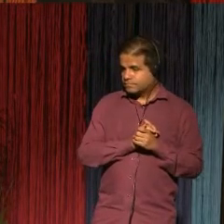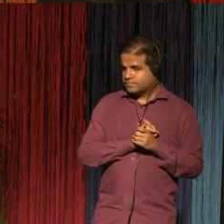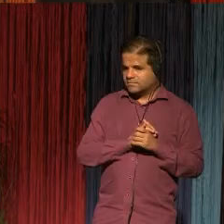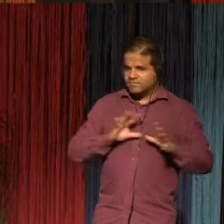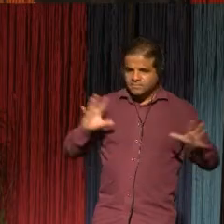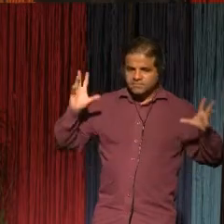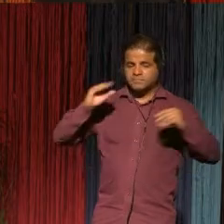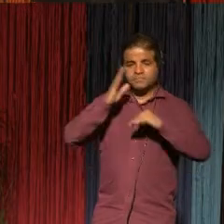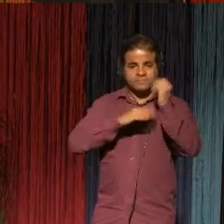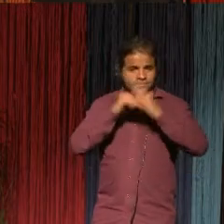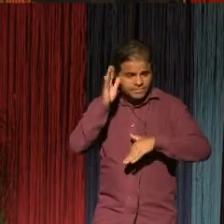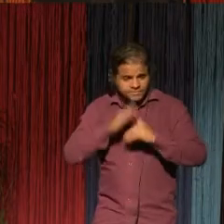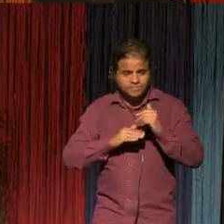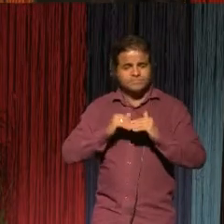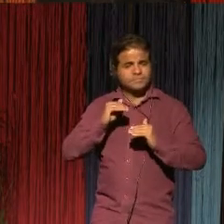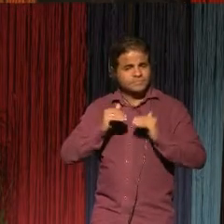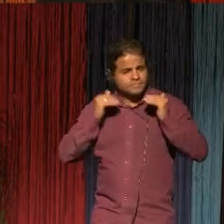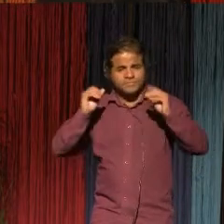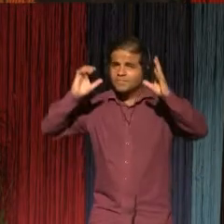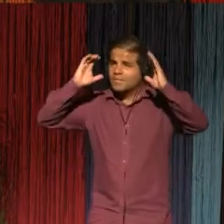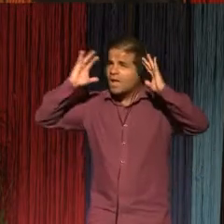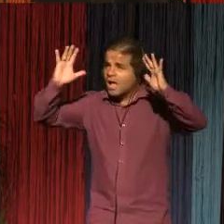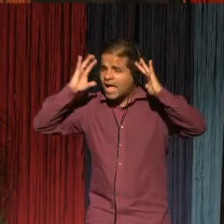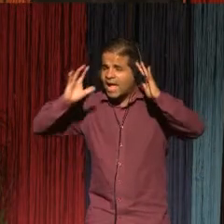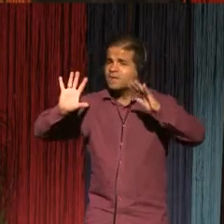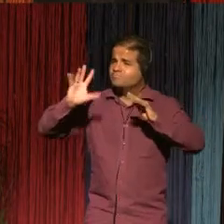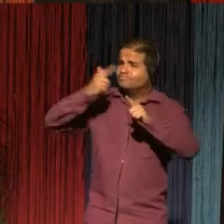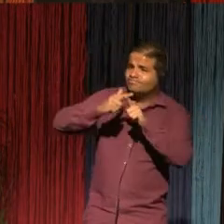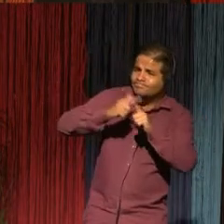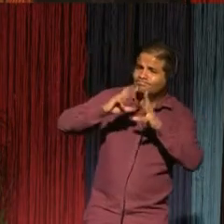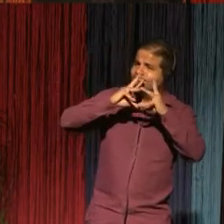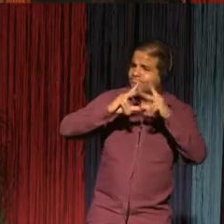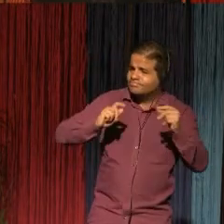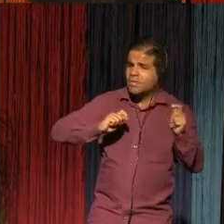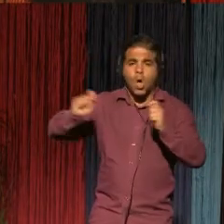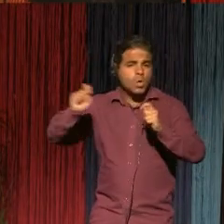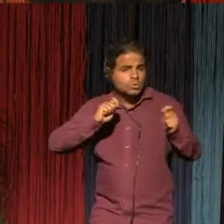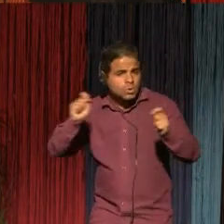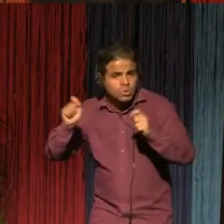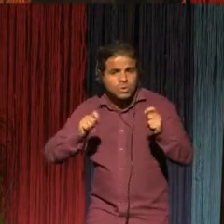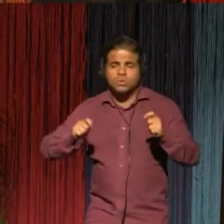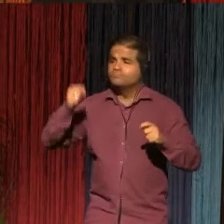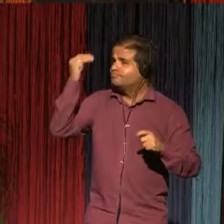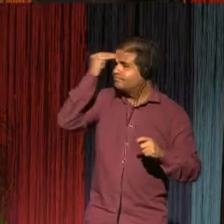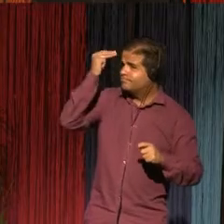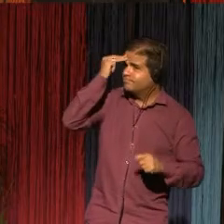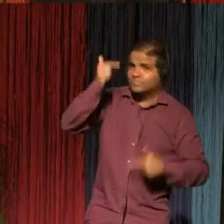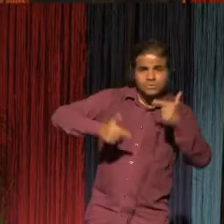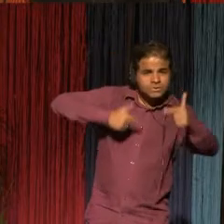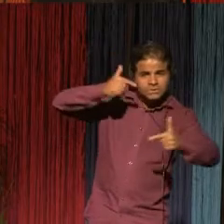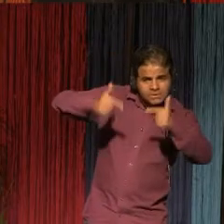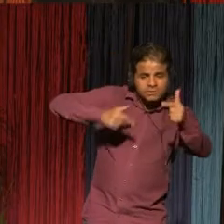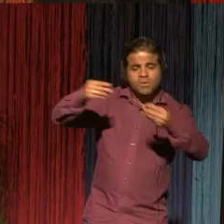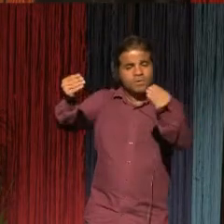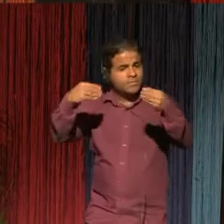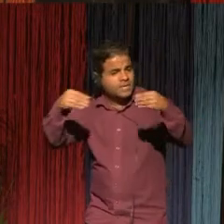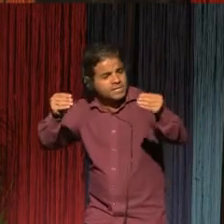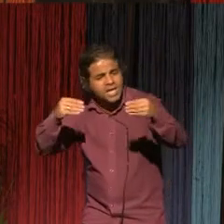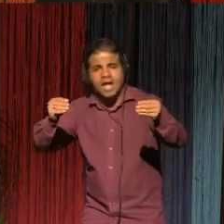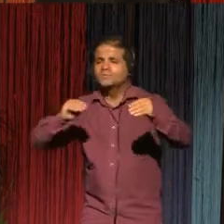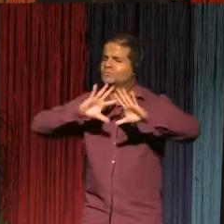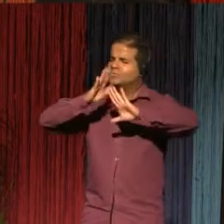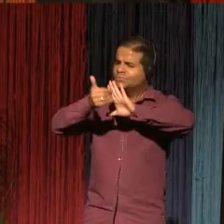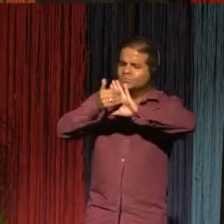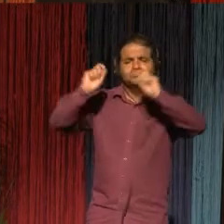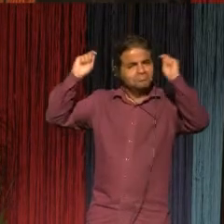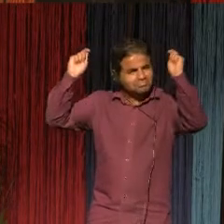Todas as habilidades de funções executivas, como raciocínio, resolução de problema, autocontrole, memória de trabalho e flexibilidade cognitiva,